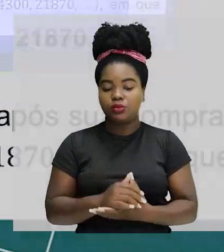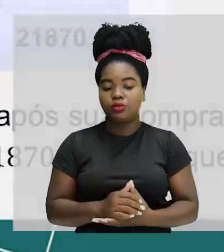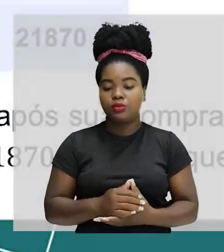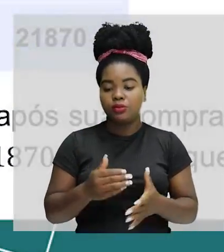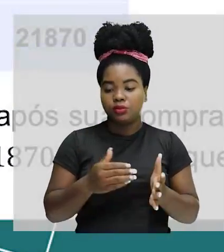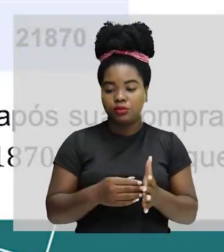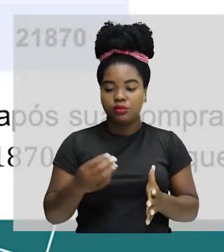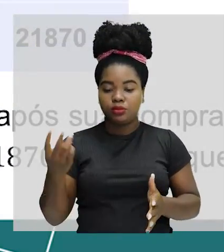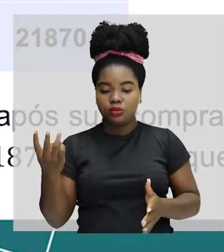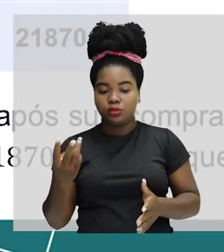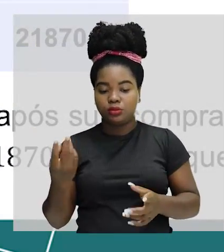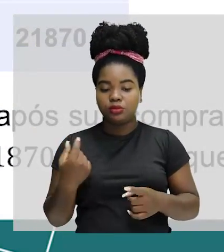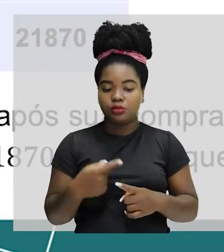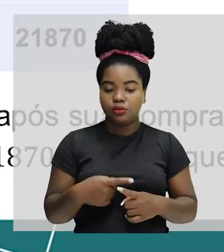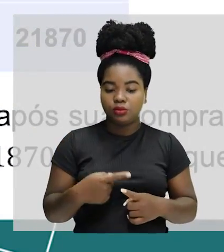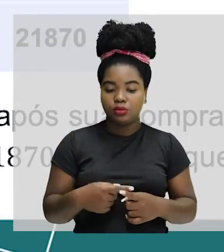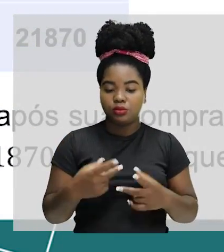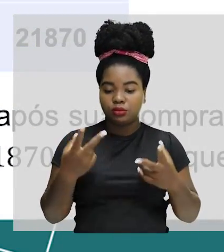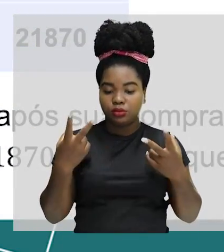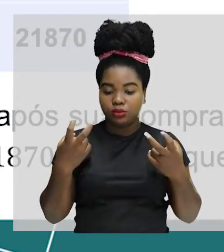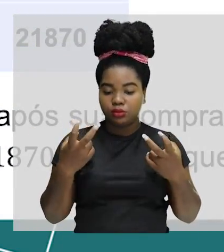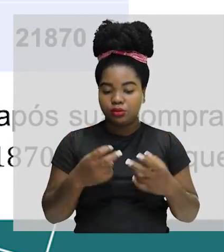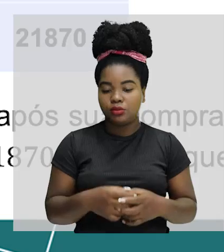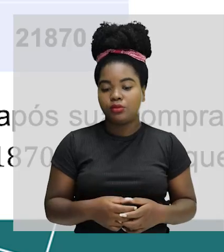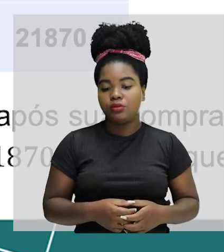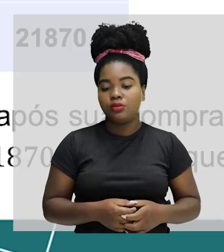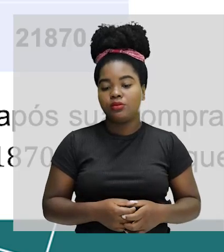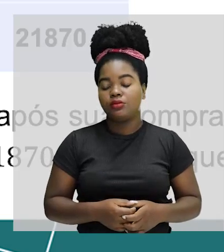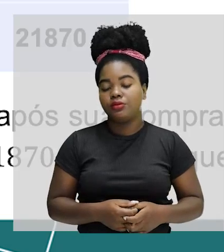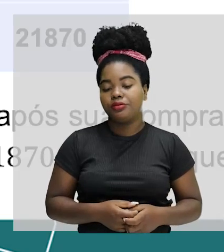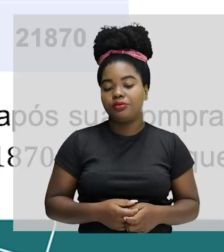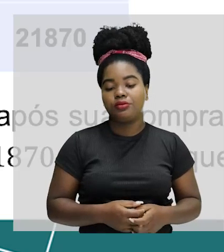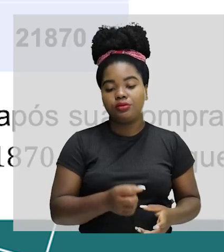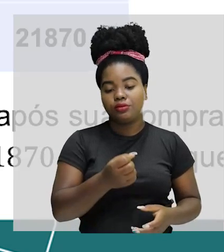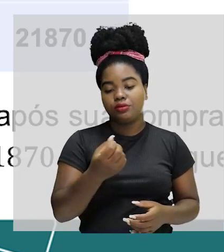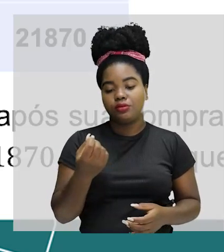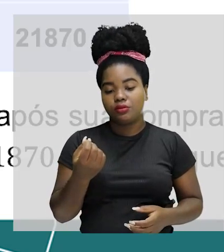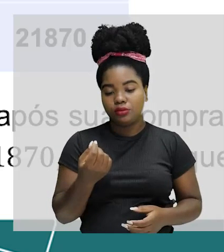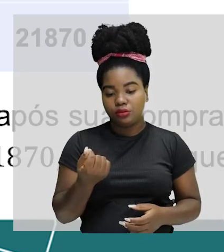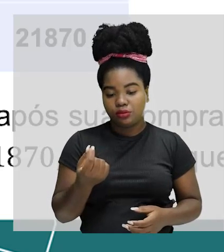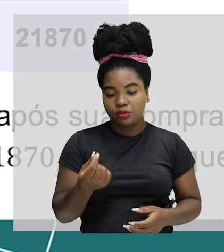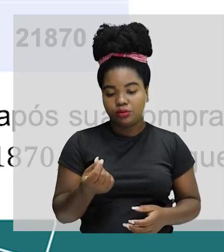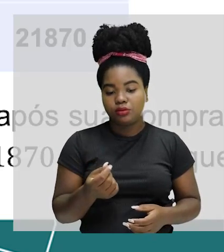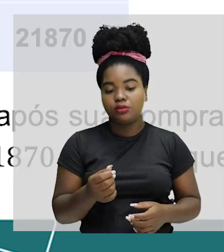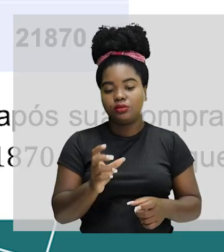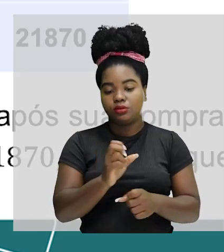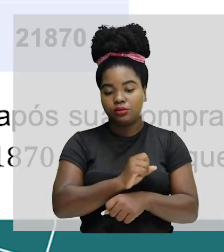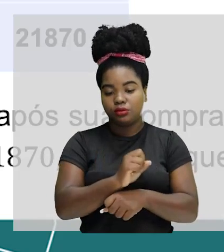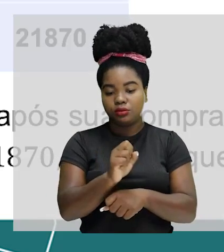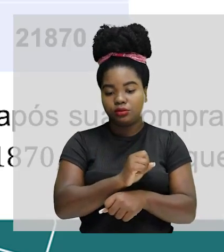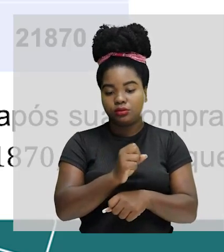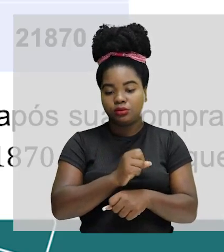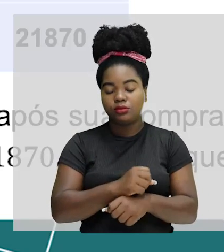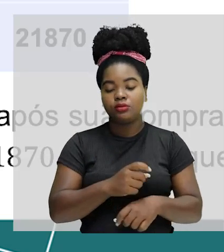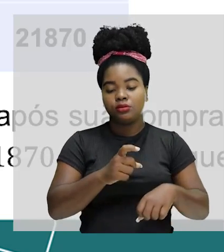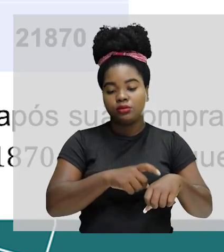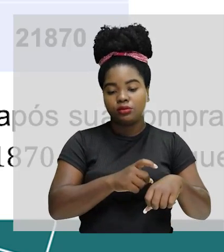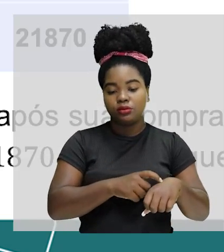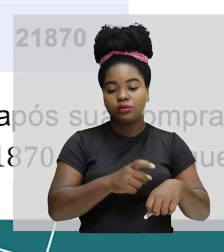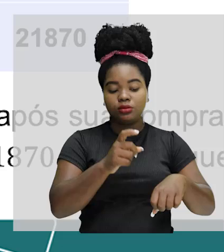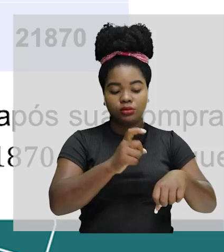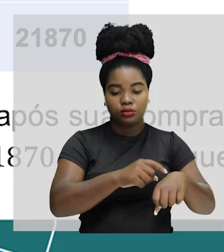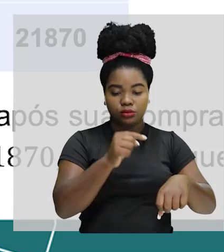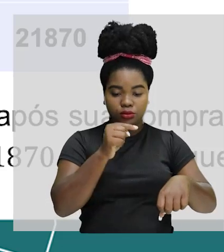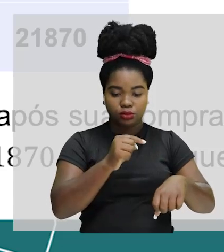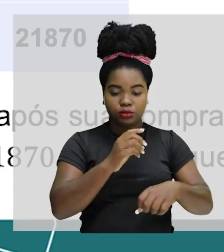até a terceira. Por quê? Porque você perceba que o valor do automóvel, ele, né, é dado em função do tempo, e esse tempo é dado em anos,